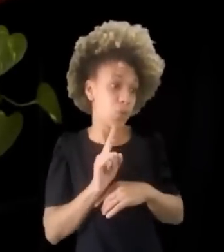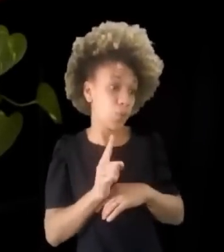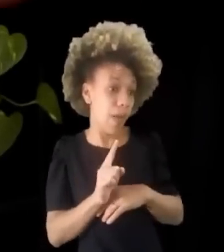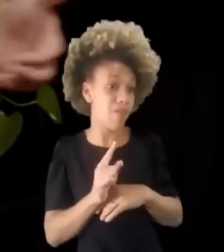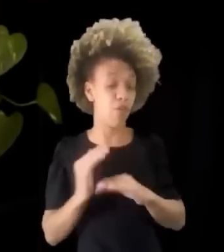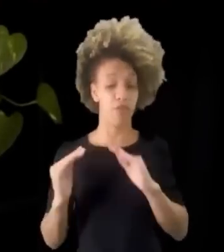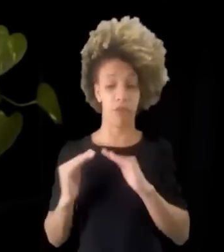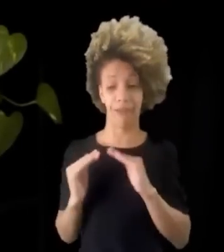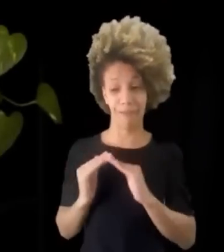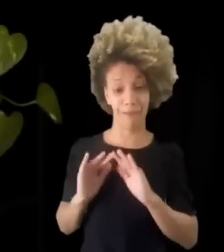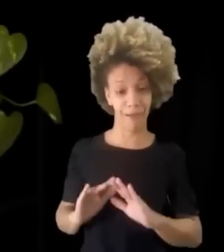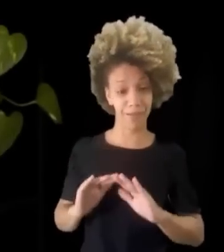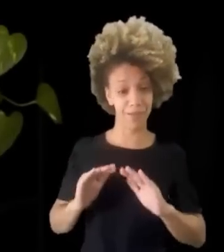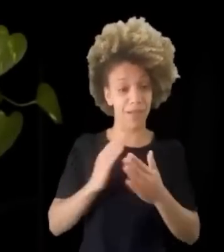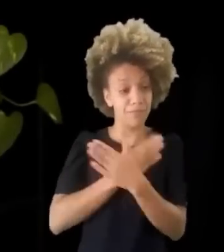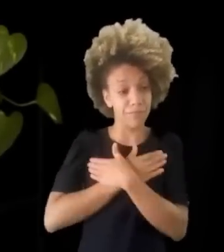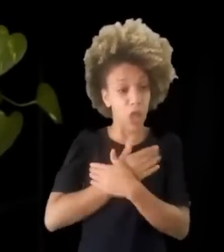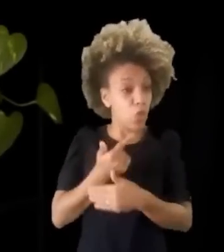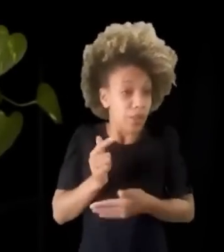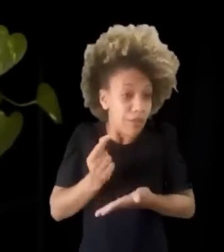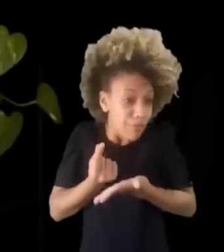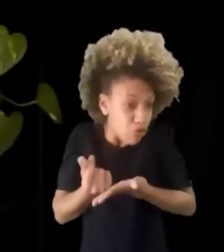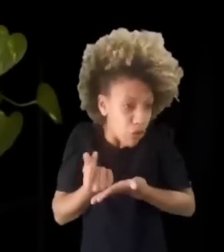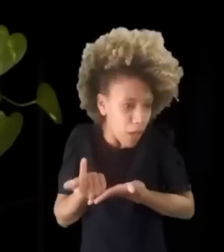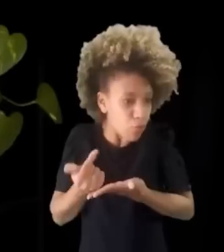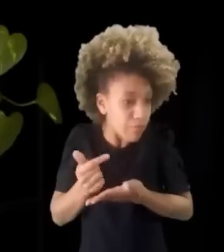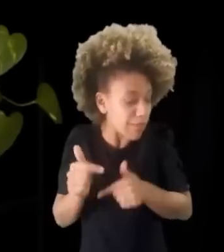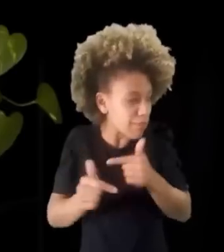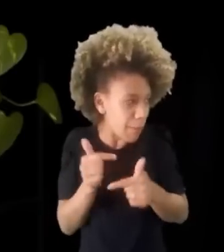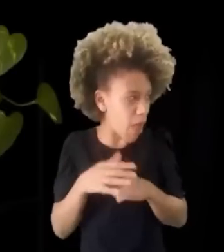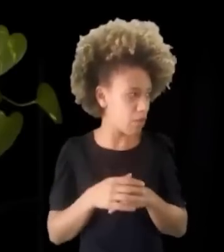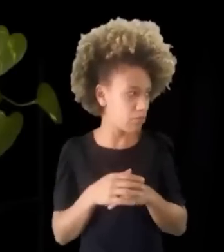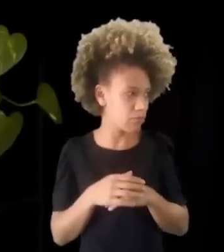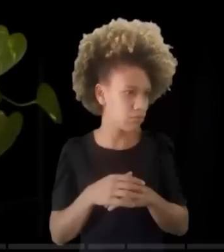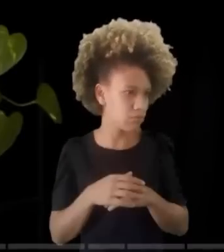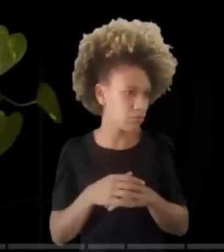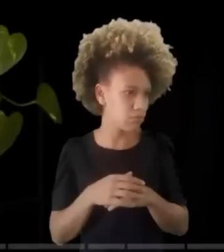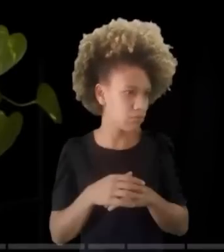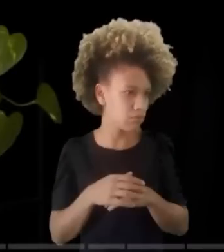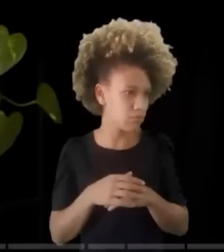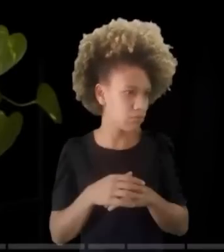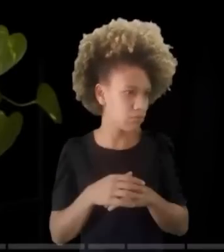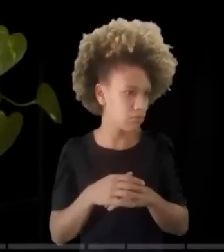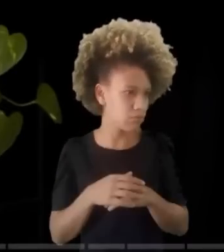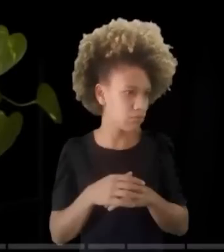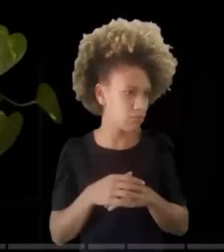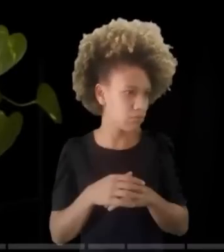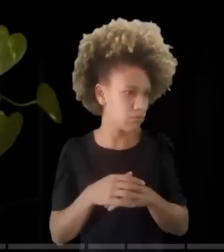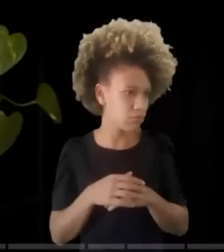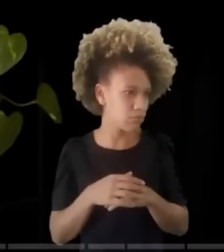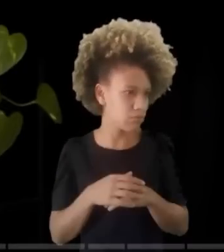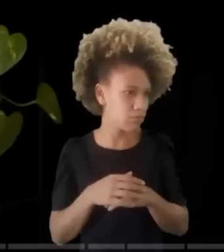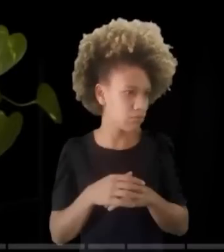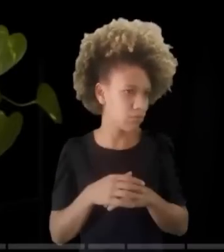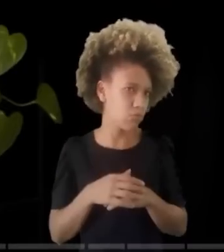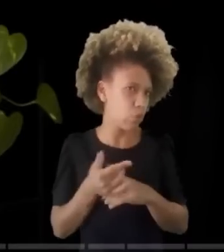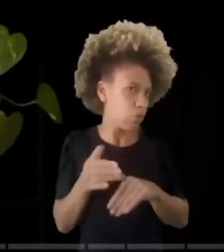não for isso eu vou ficar em casa desempregado não tem r$ 1 Será que não tem um equilíbrio ei chama governo